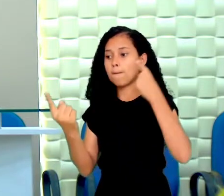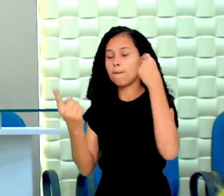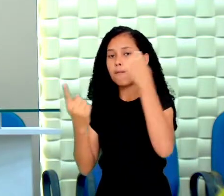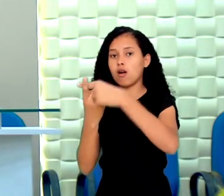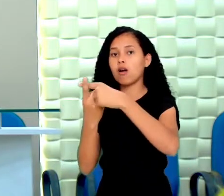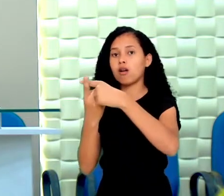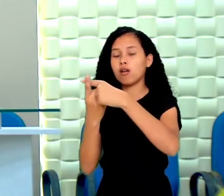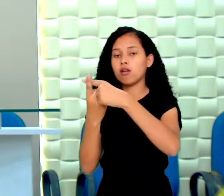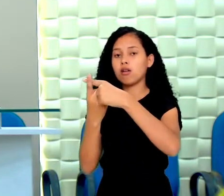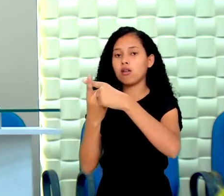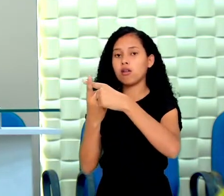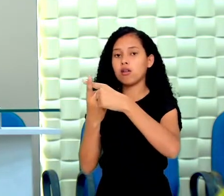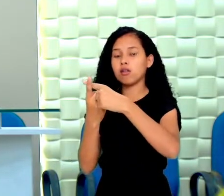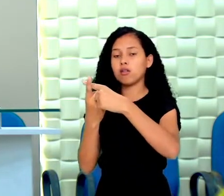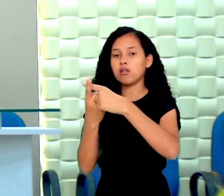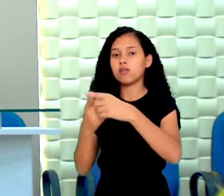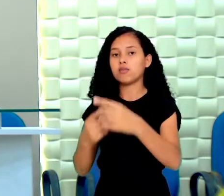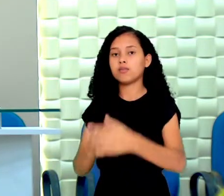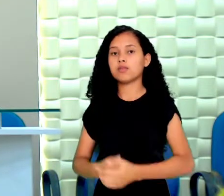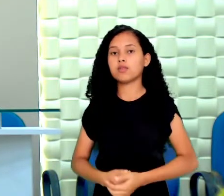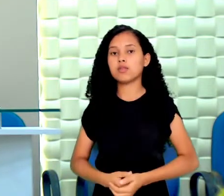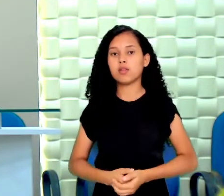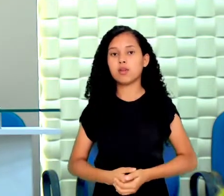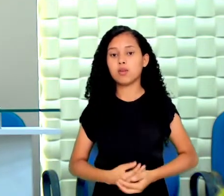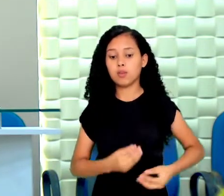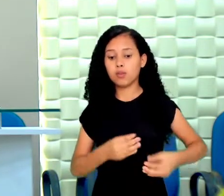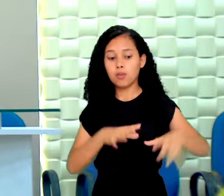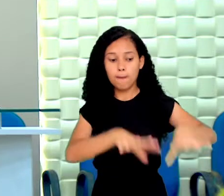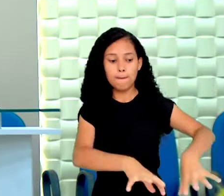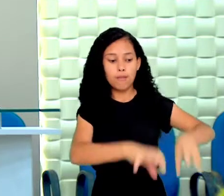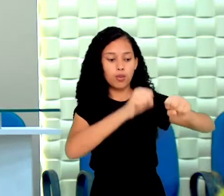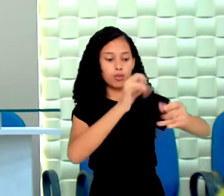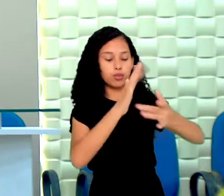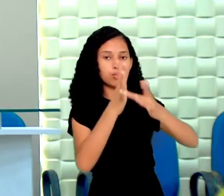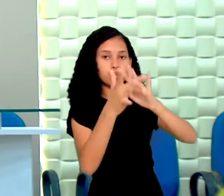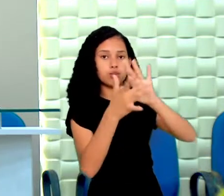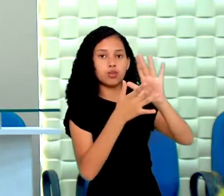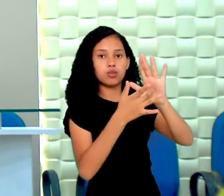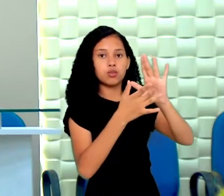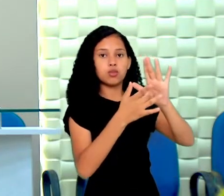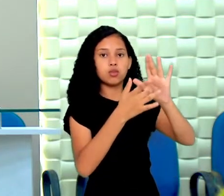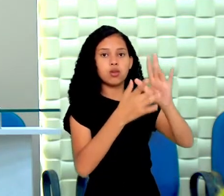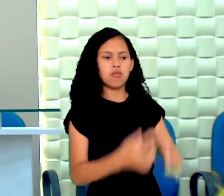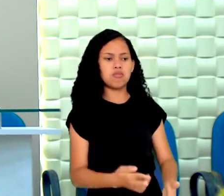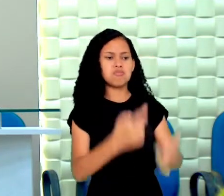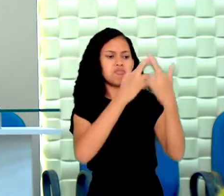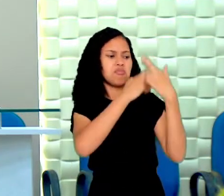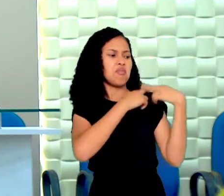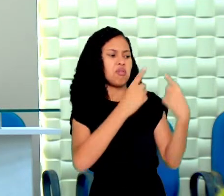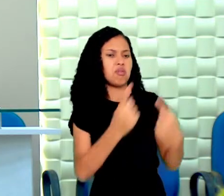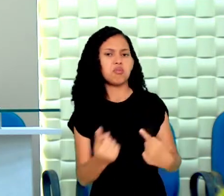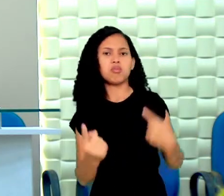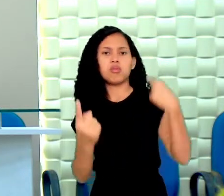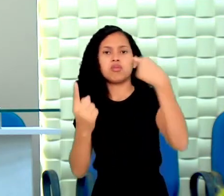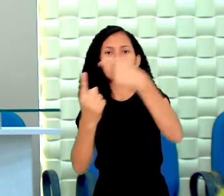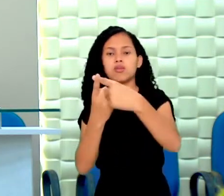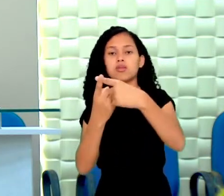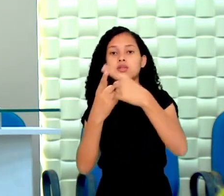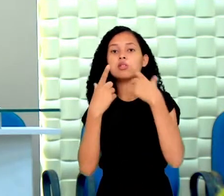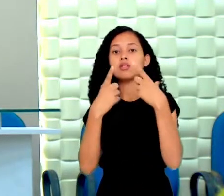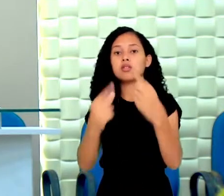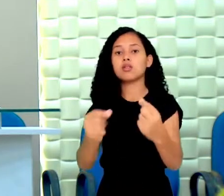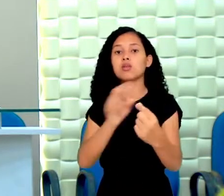Tomaram eles, pois, a Jesus, e ele próprio, carregando a sua cruz, saiu para o lugar